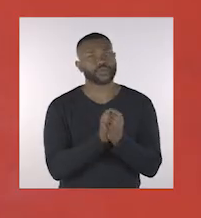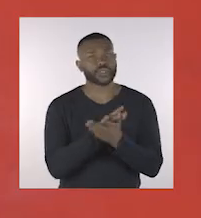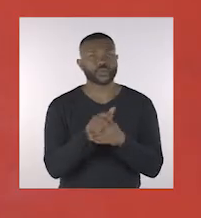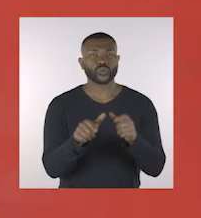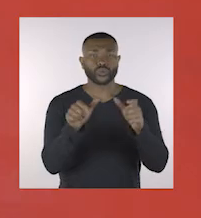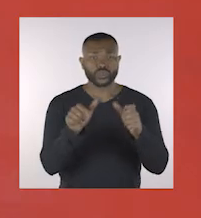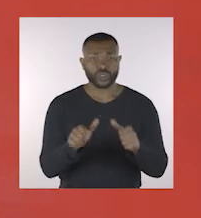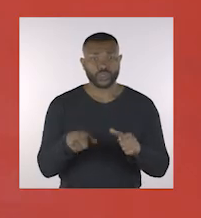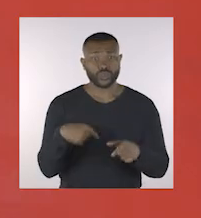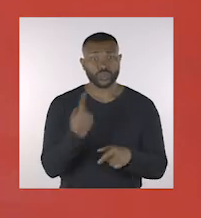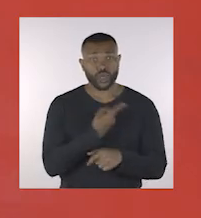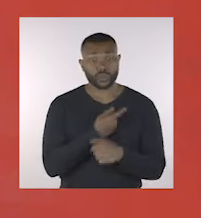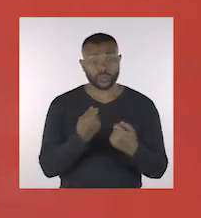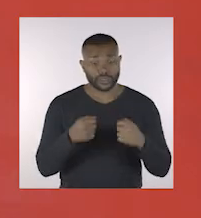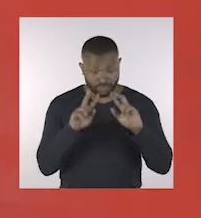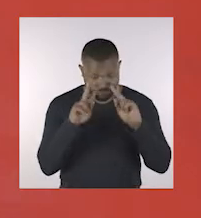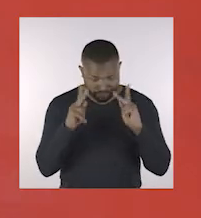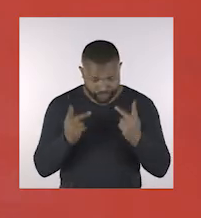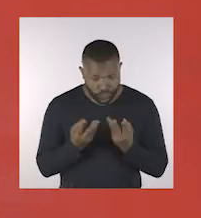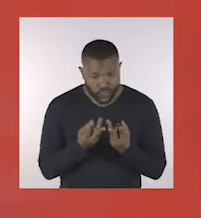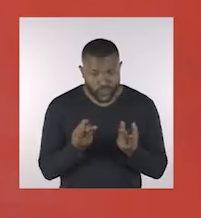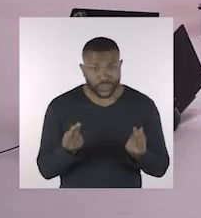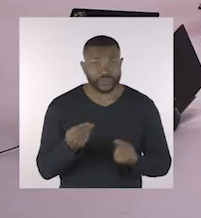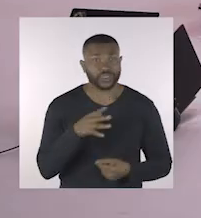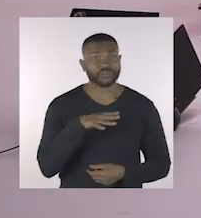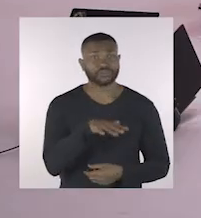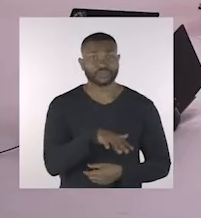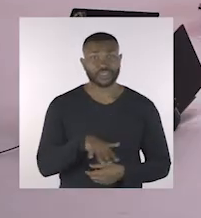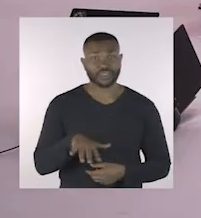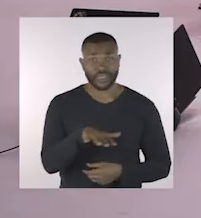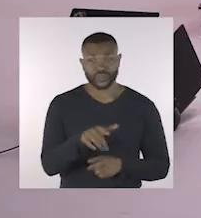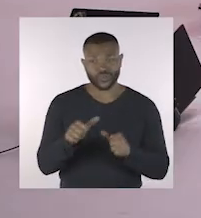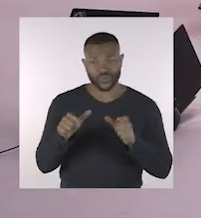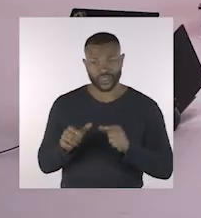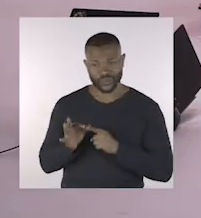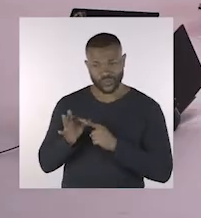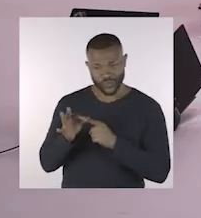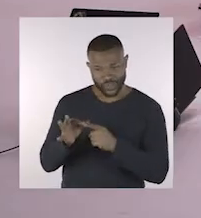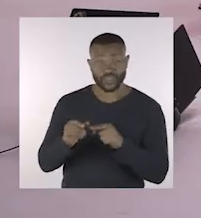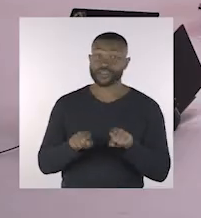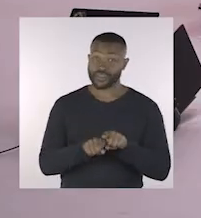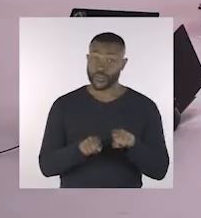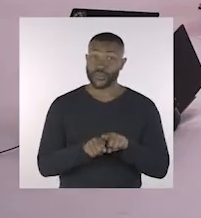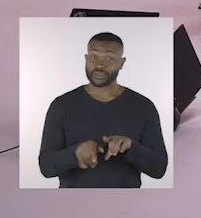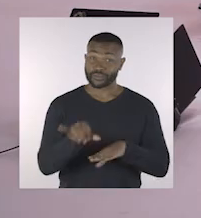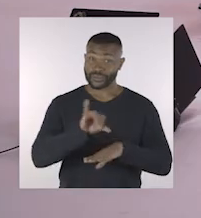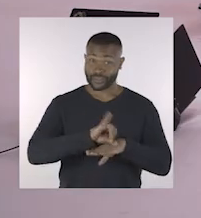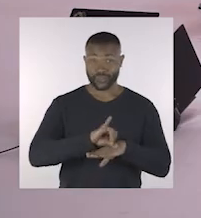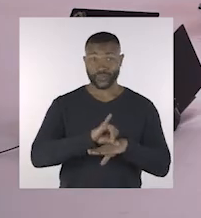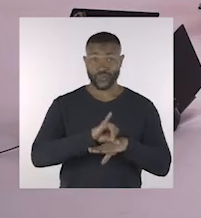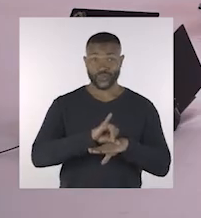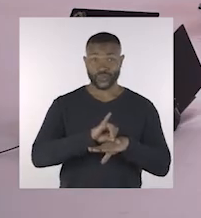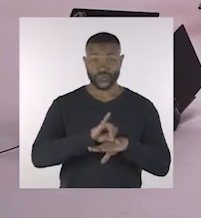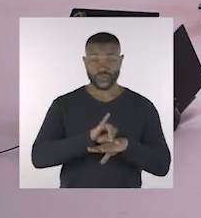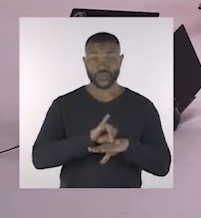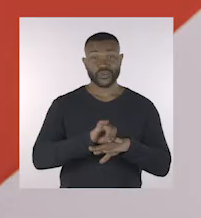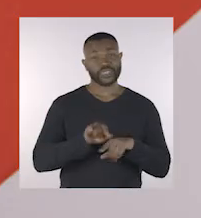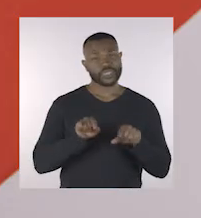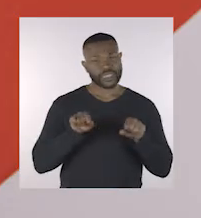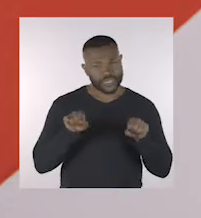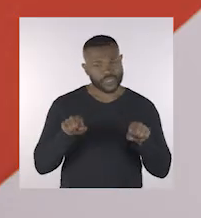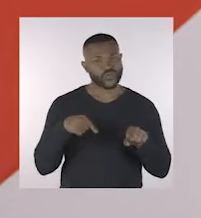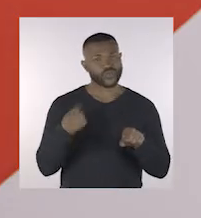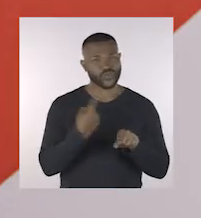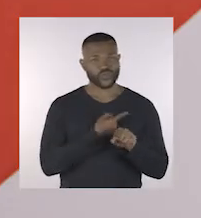local para lavar a mão então nós temos que humanizar essa cidade humanizar é a tanta periferia como como centro da cidade